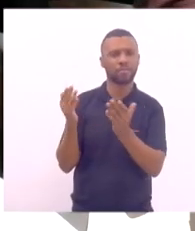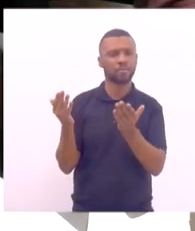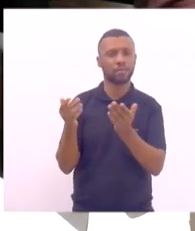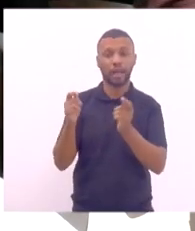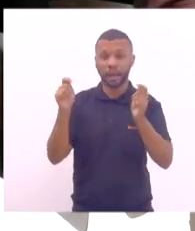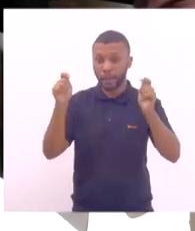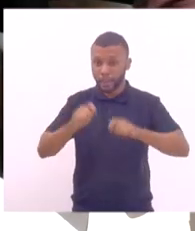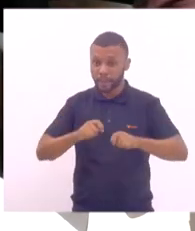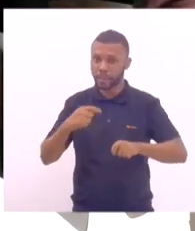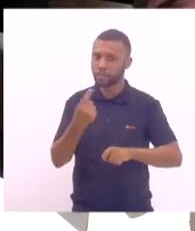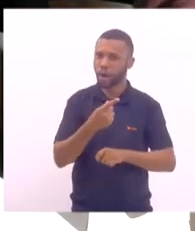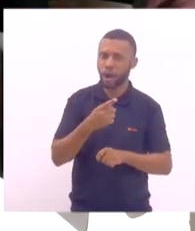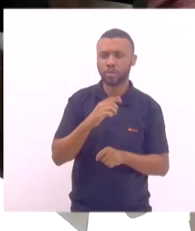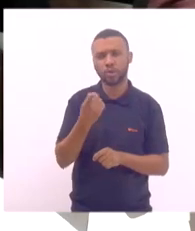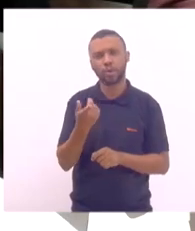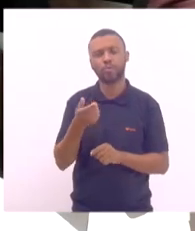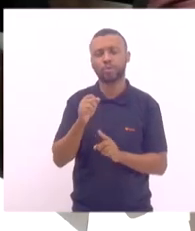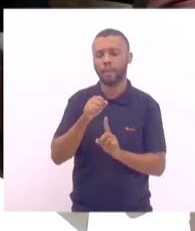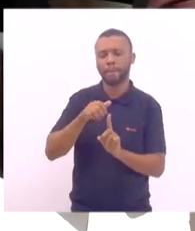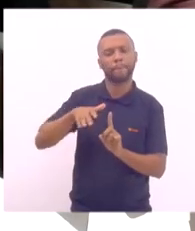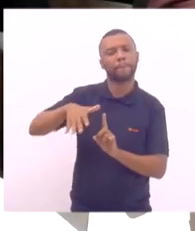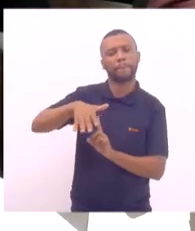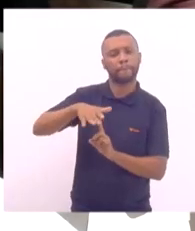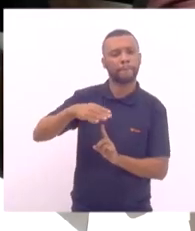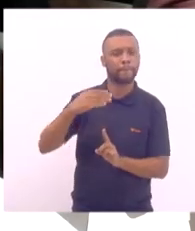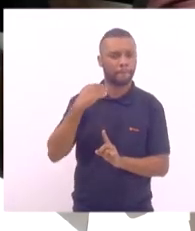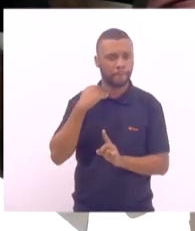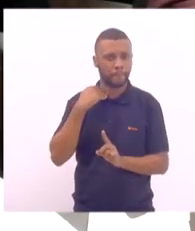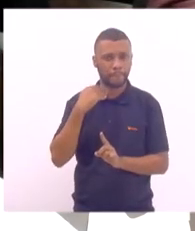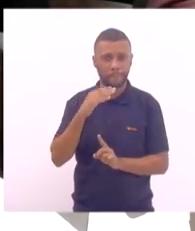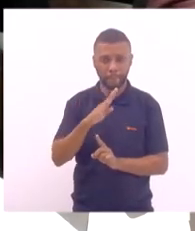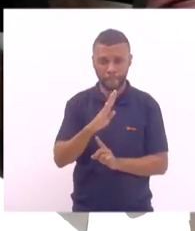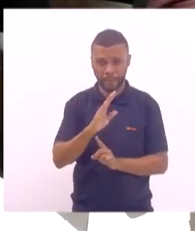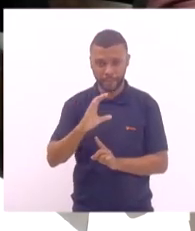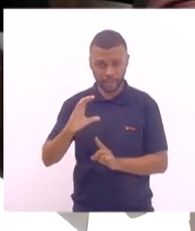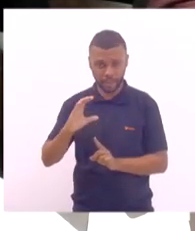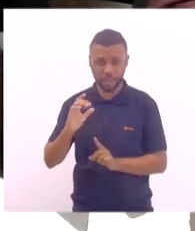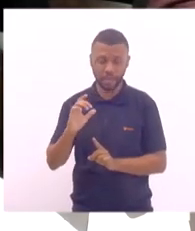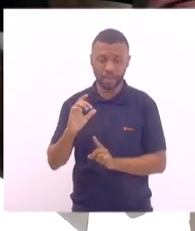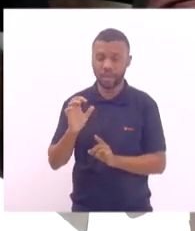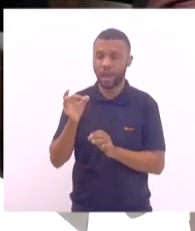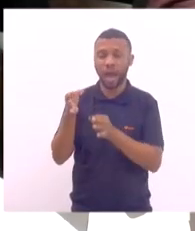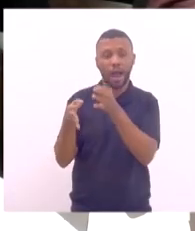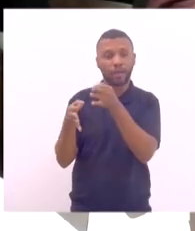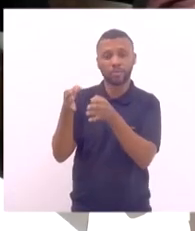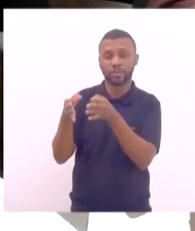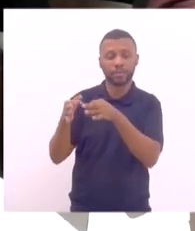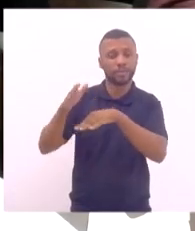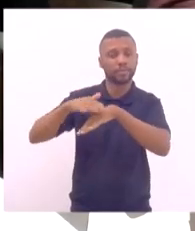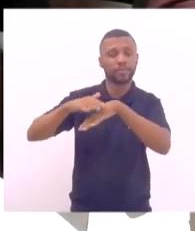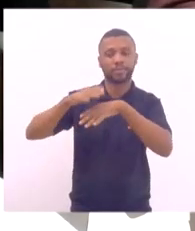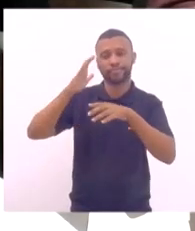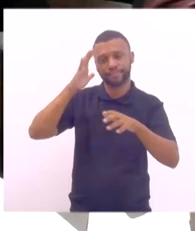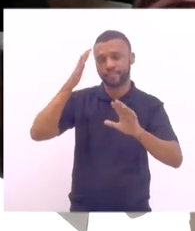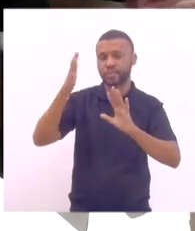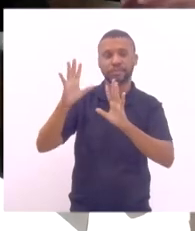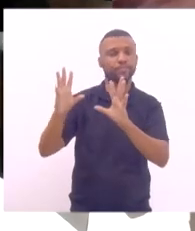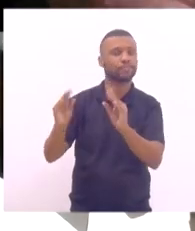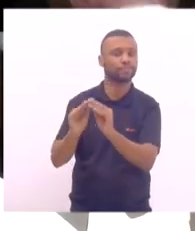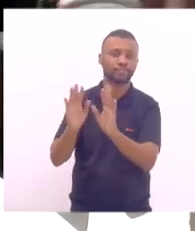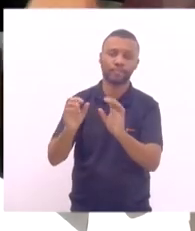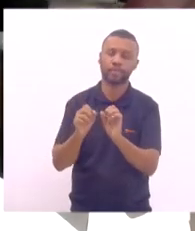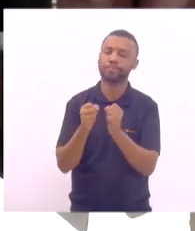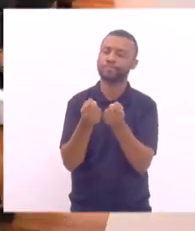é do Banco Central, etc., etc., vamos deixar a justiça decidir. Pô. É o que eu tinha a